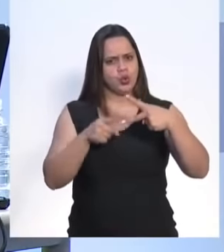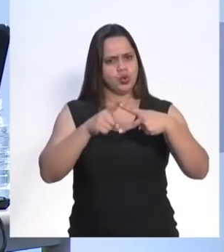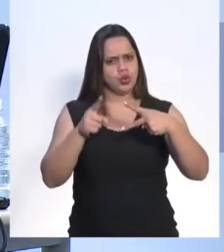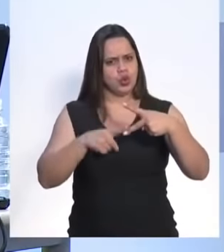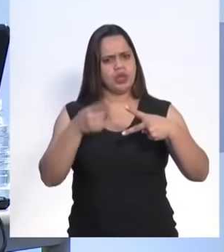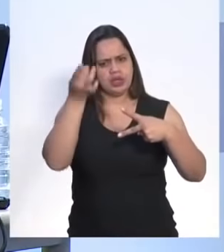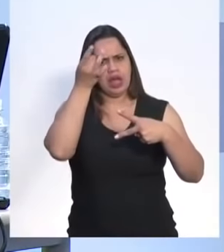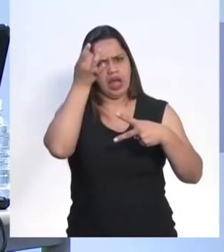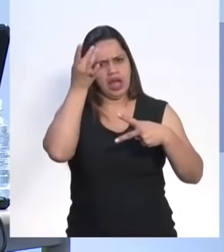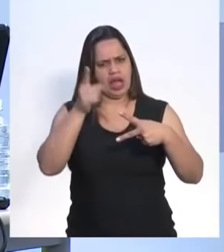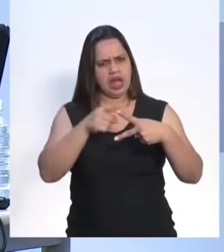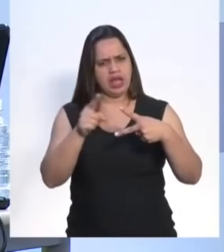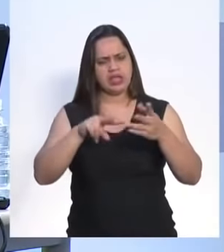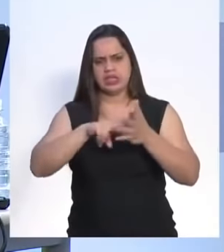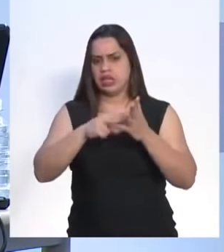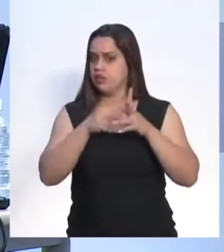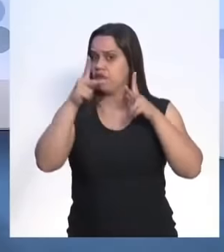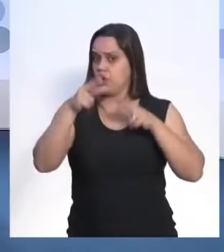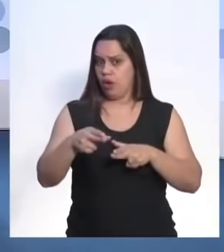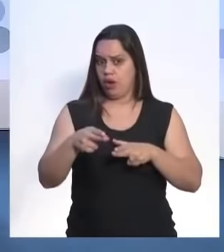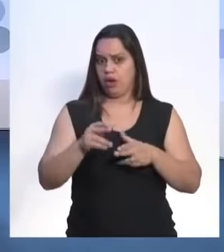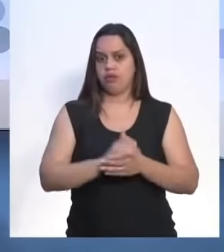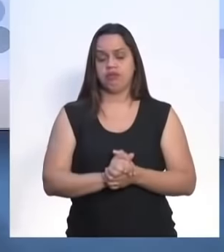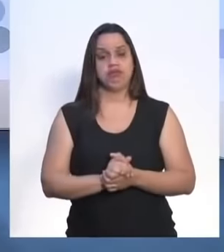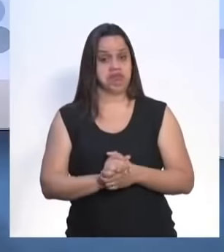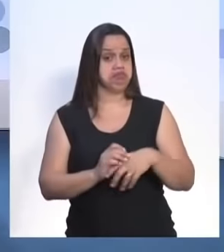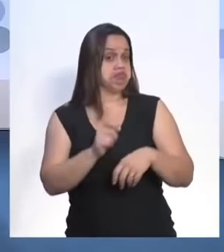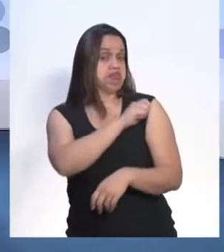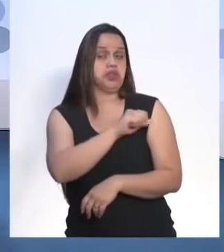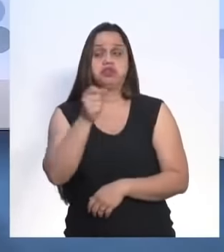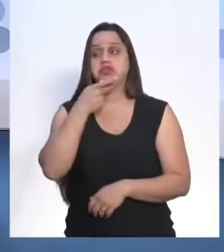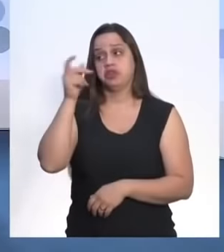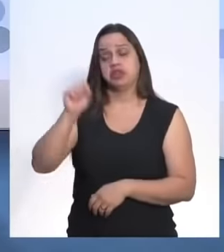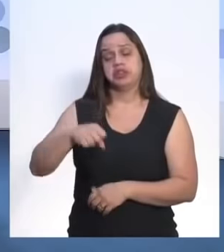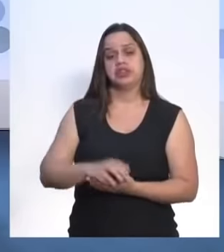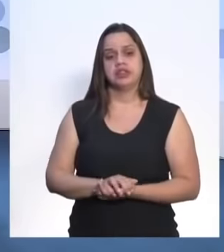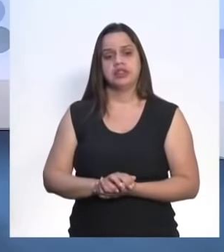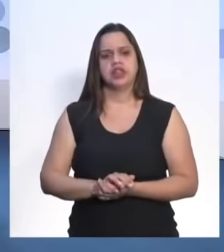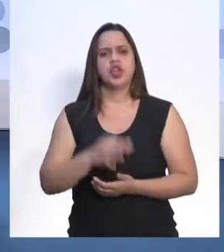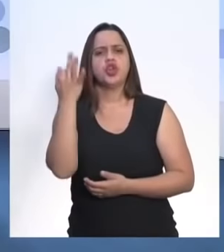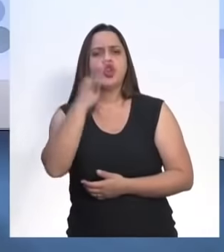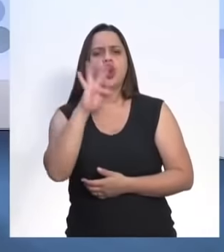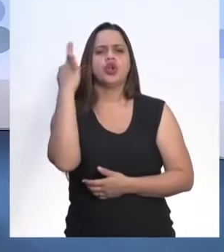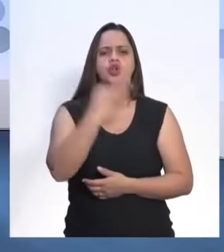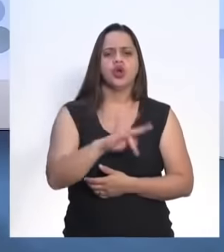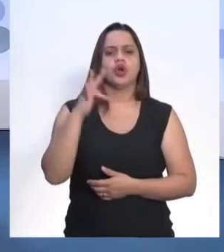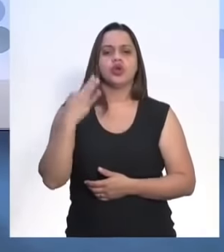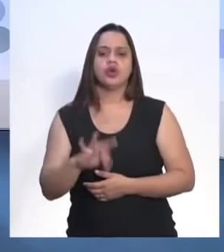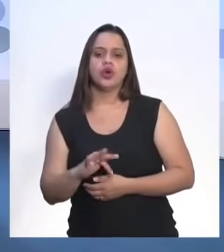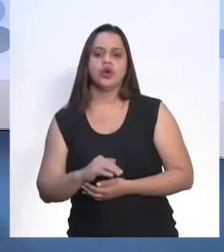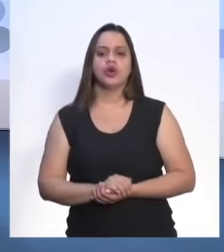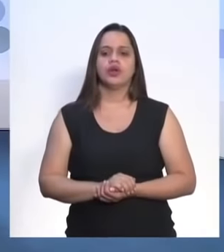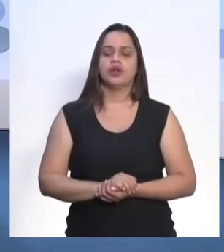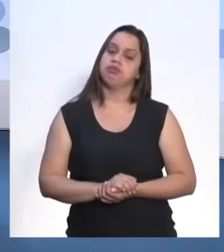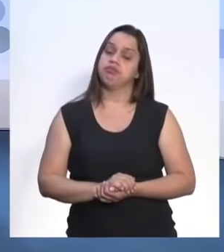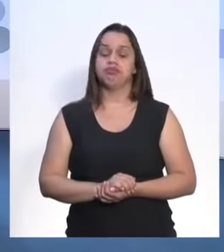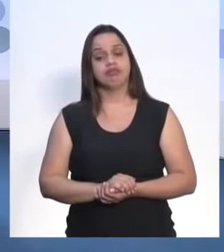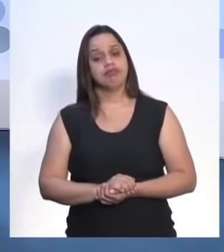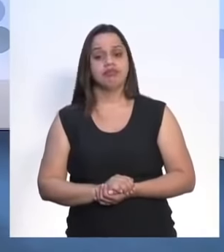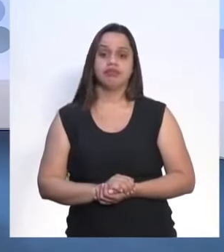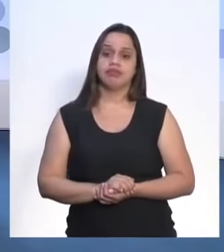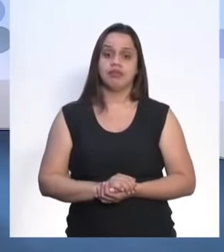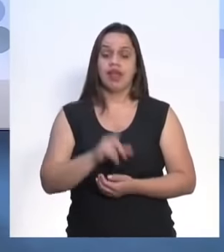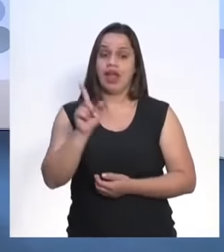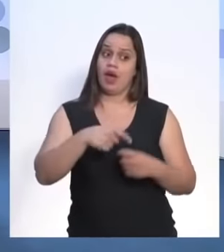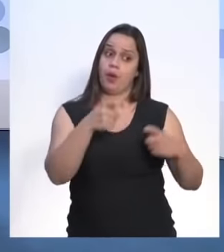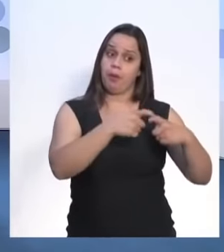quanto cefaleia significa a mesma coisa? Segundo ele, sim. Doenças, dor. Dor. É, né? É um médico e